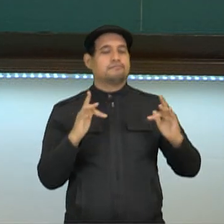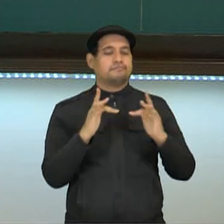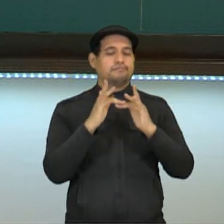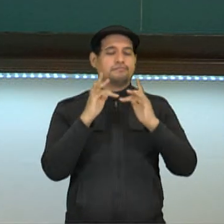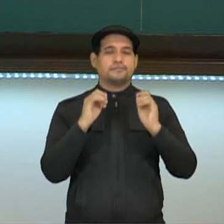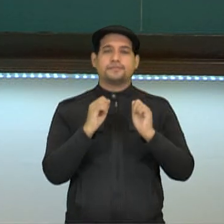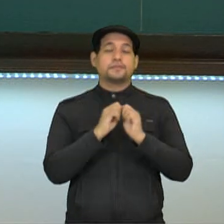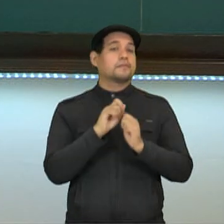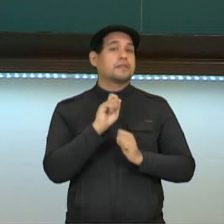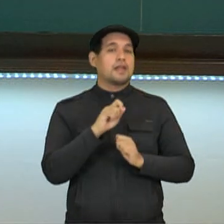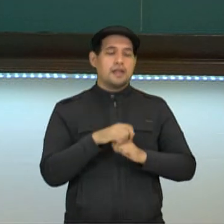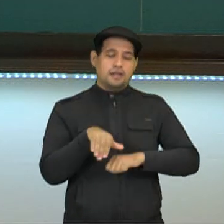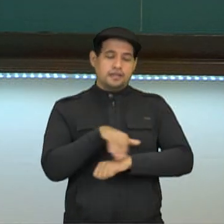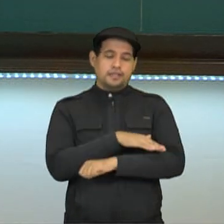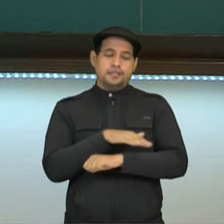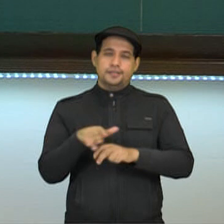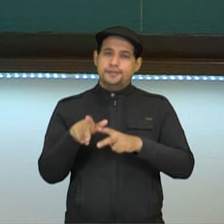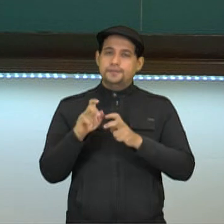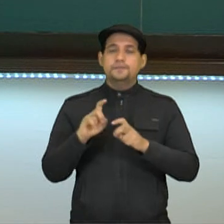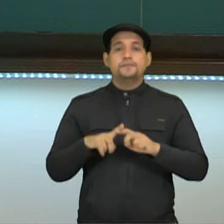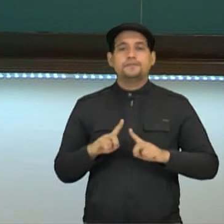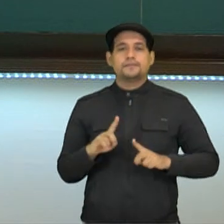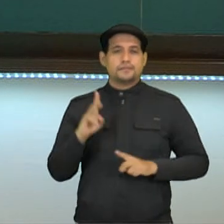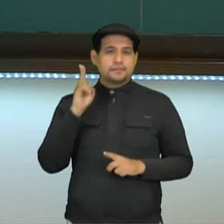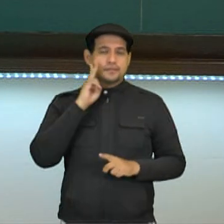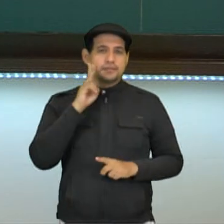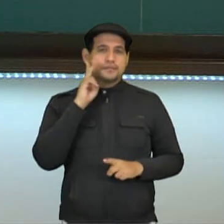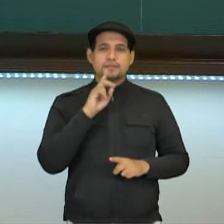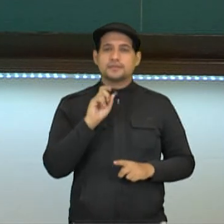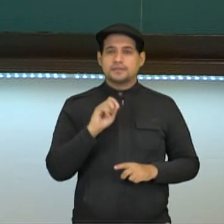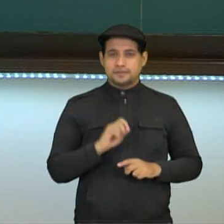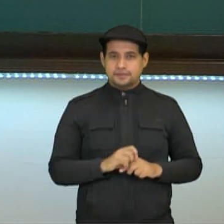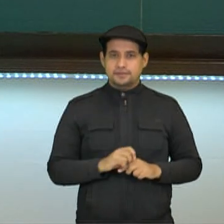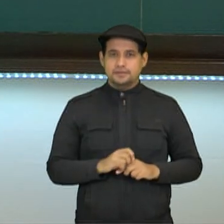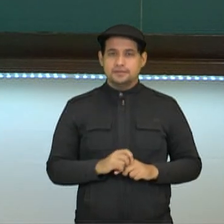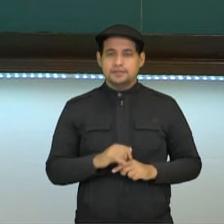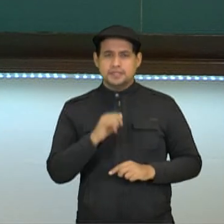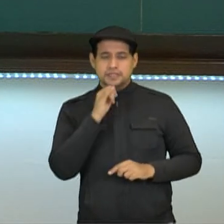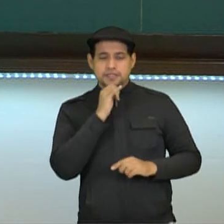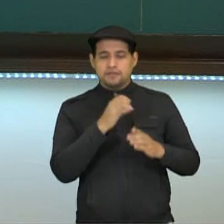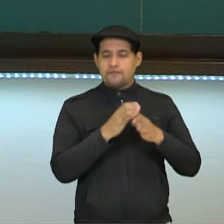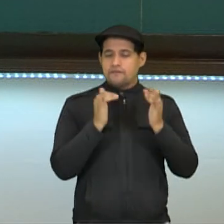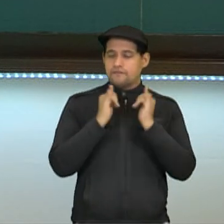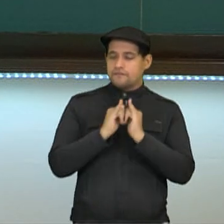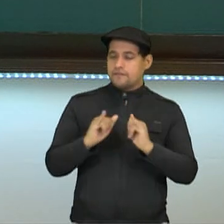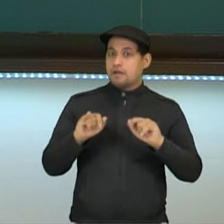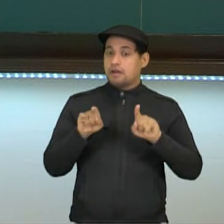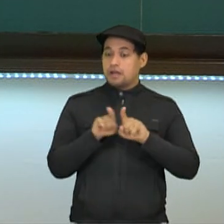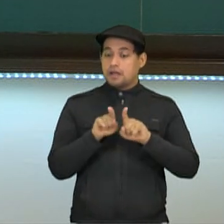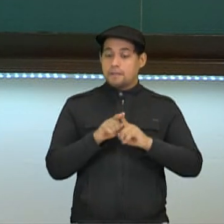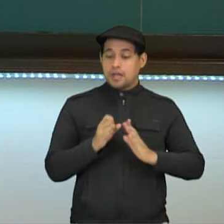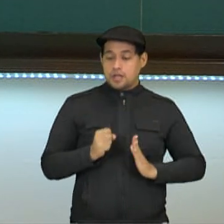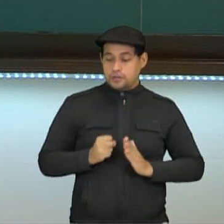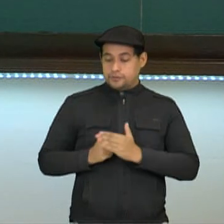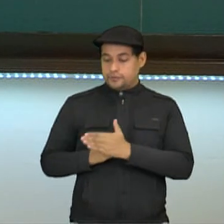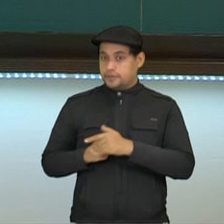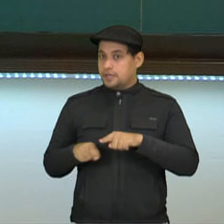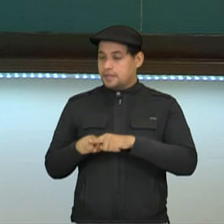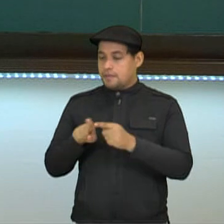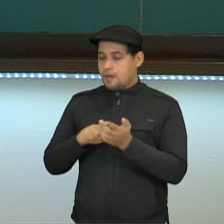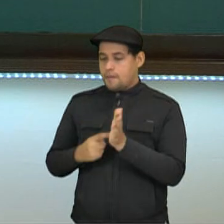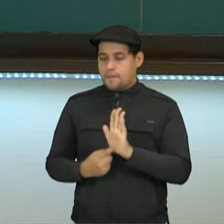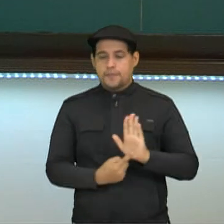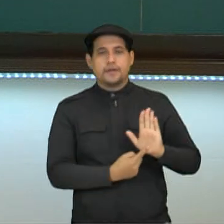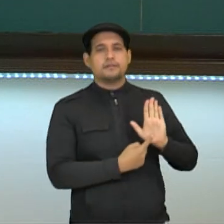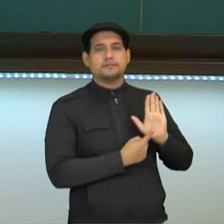relaciona ao endereço. Lembra quando a gente fala informação implícita e a